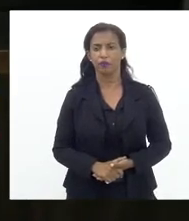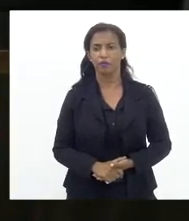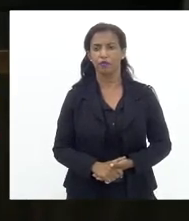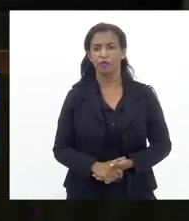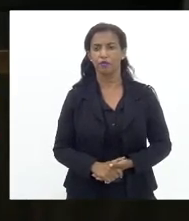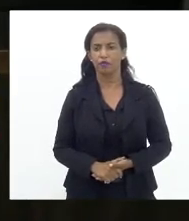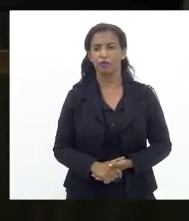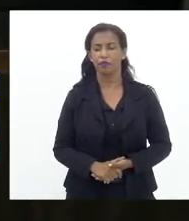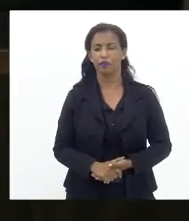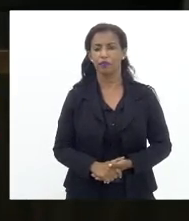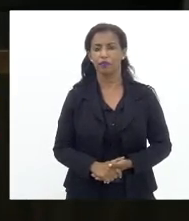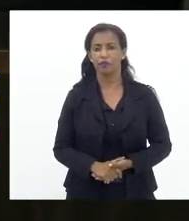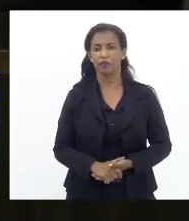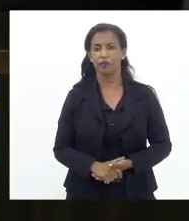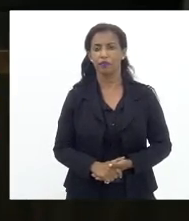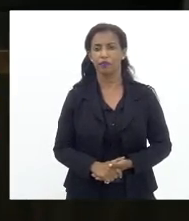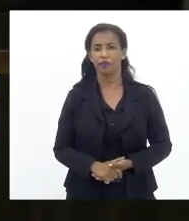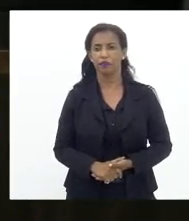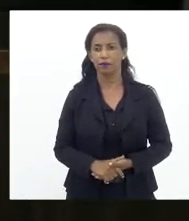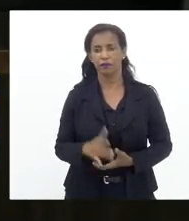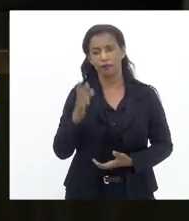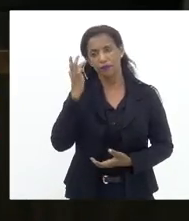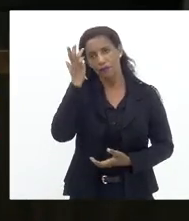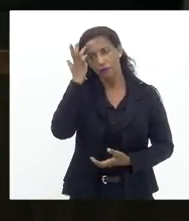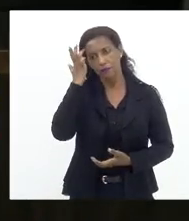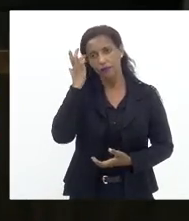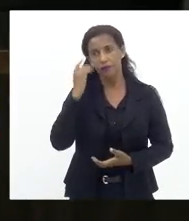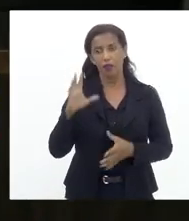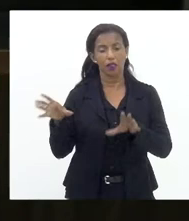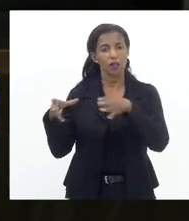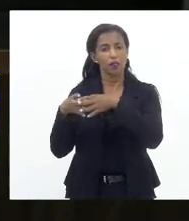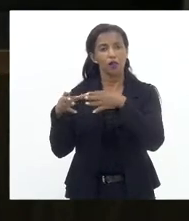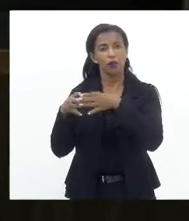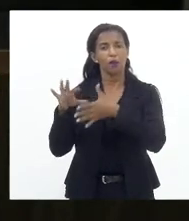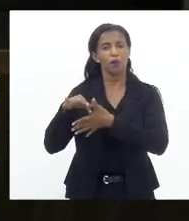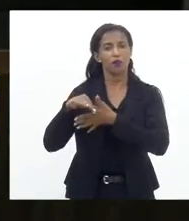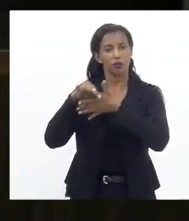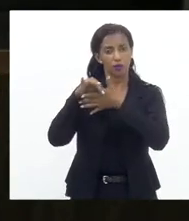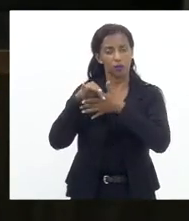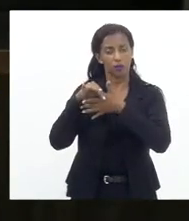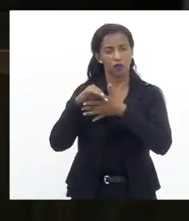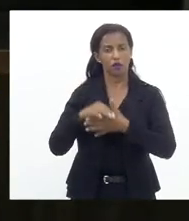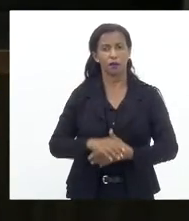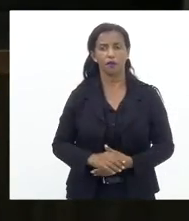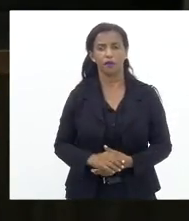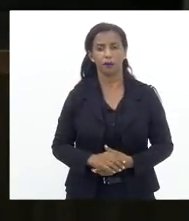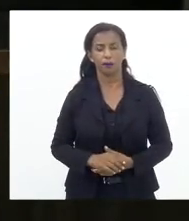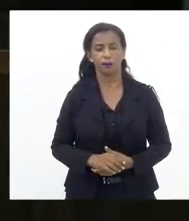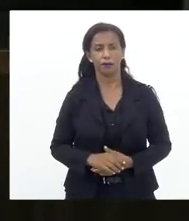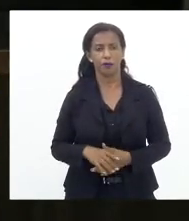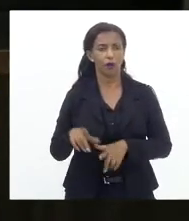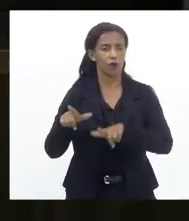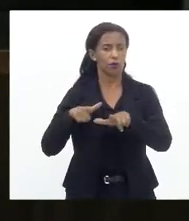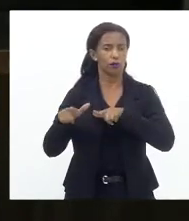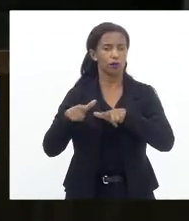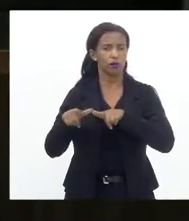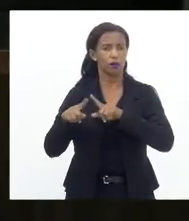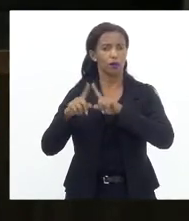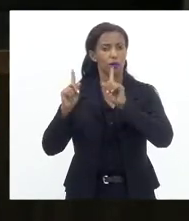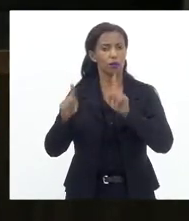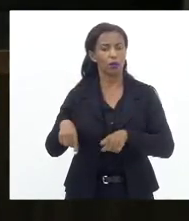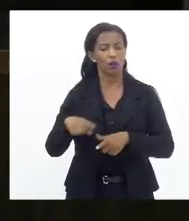nessa nesse conselho nessa nesse grupamento de representatividade dois servidores